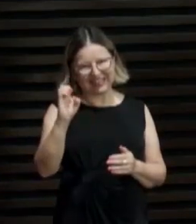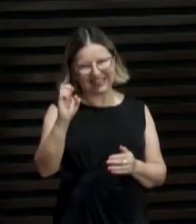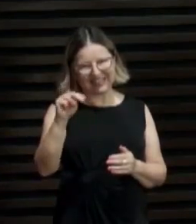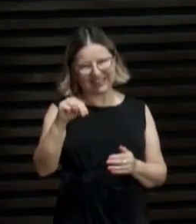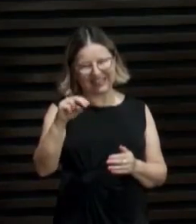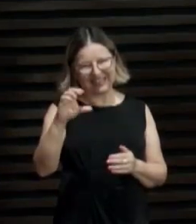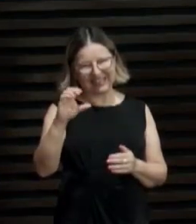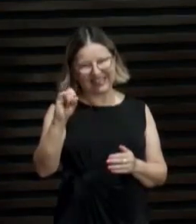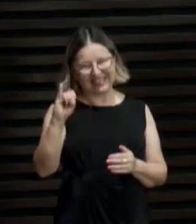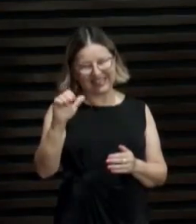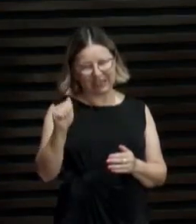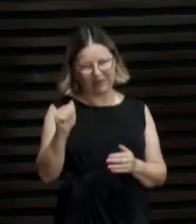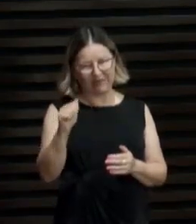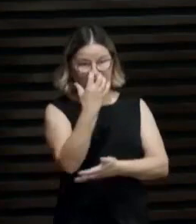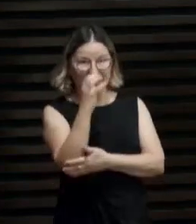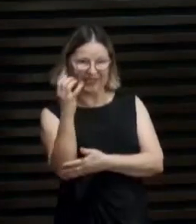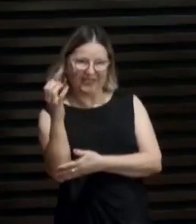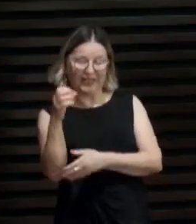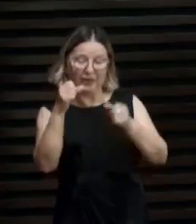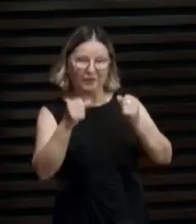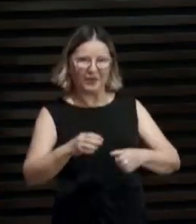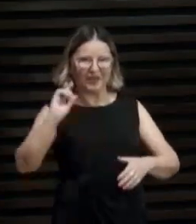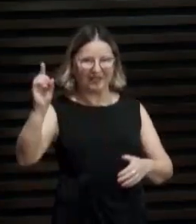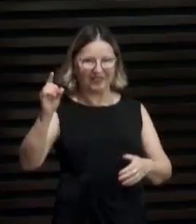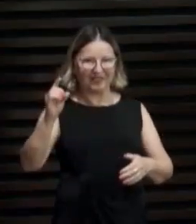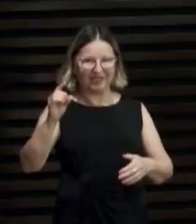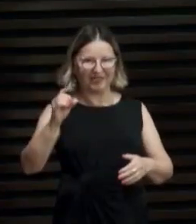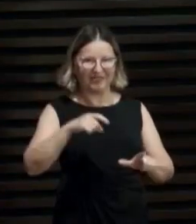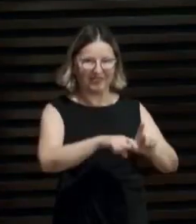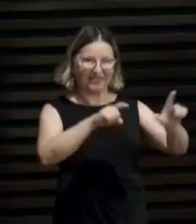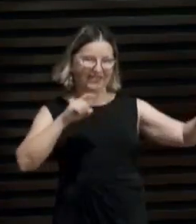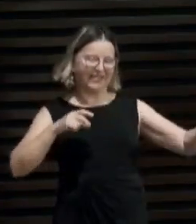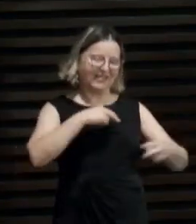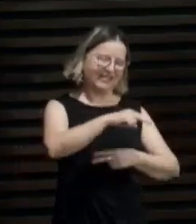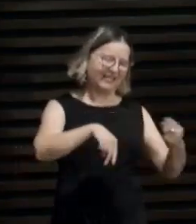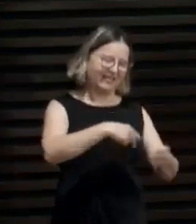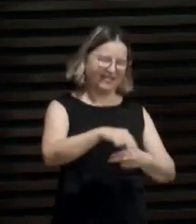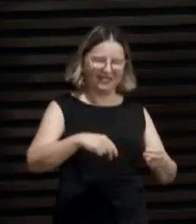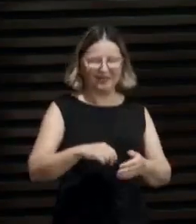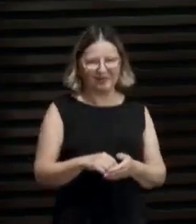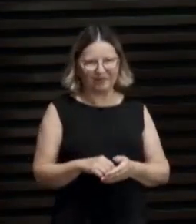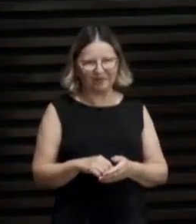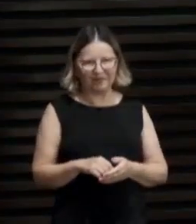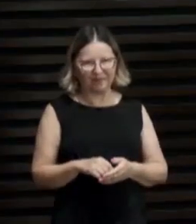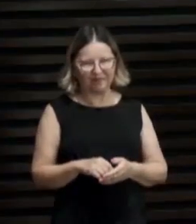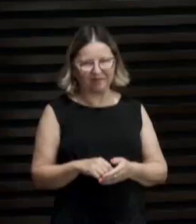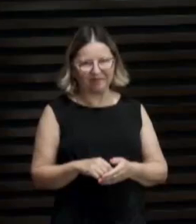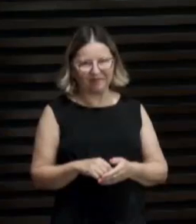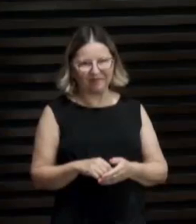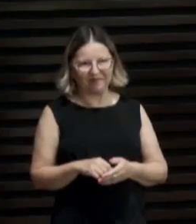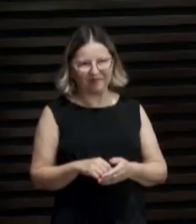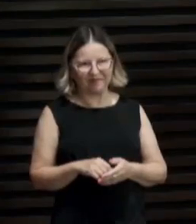Deus que é totalmente independente do universo. Além de todas as físicas